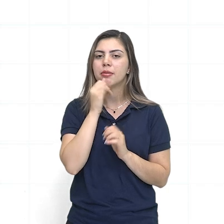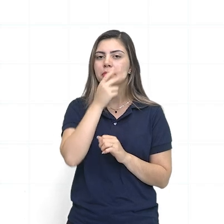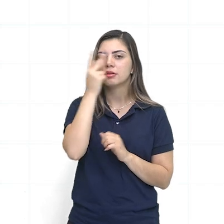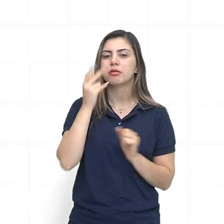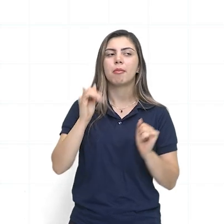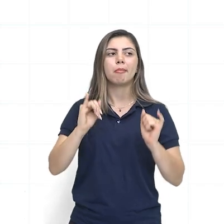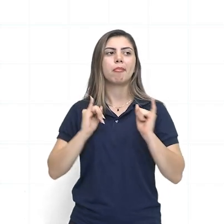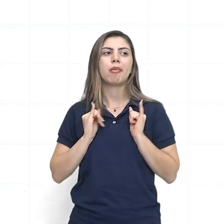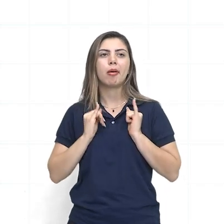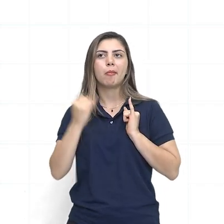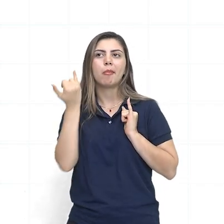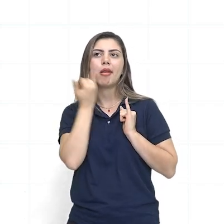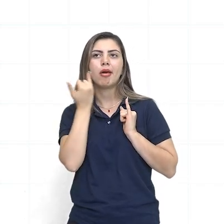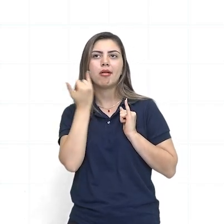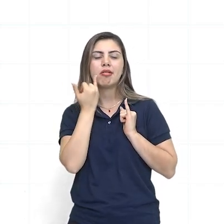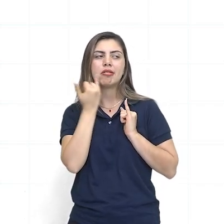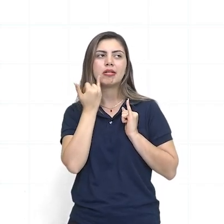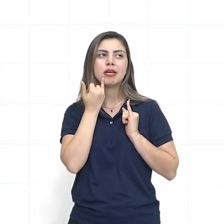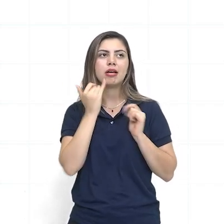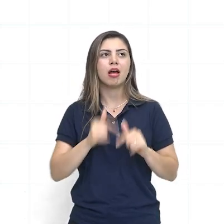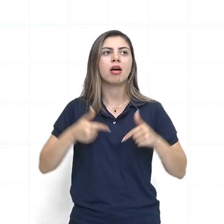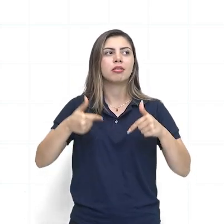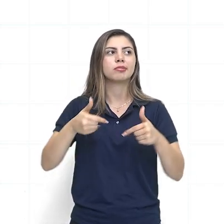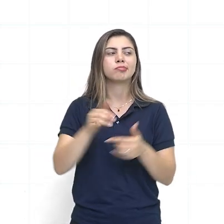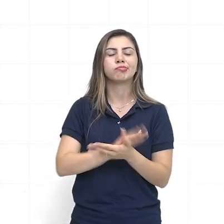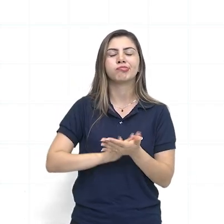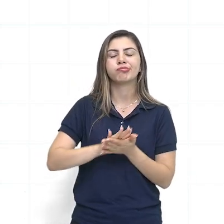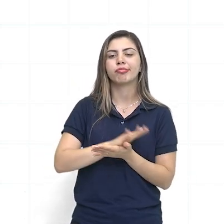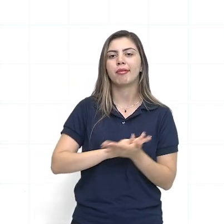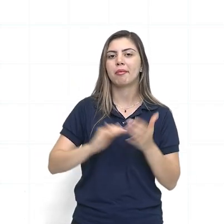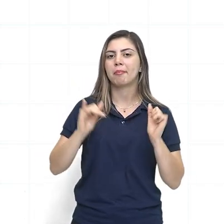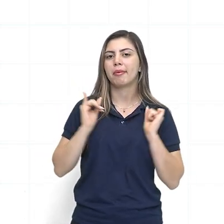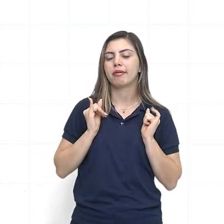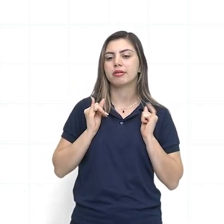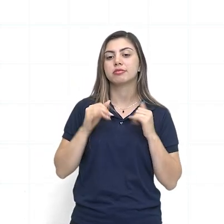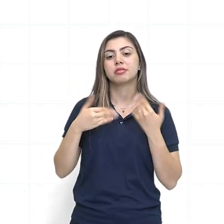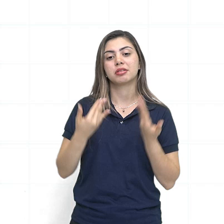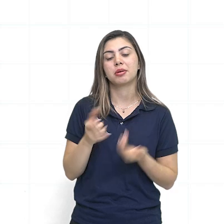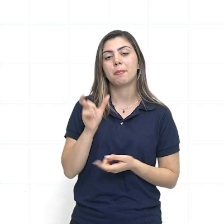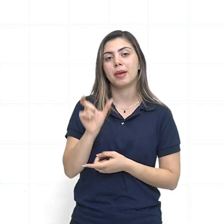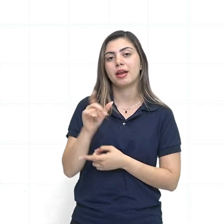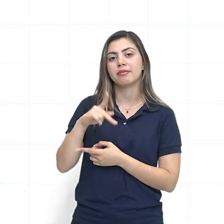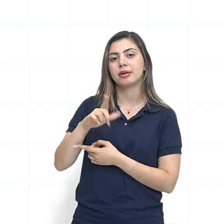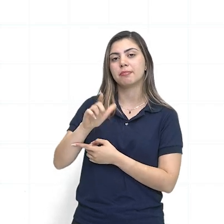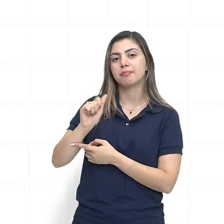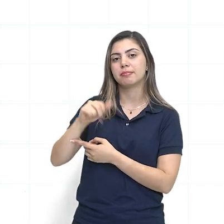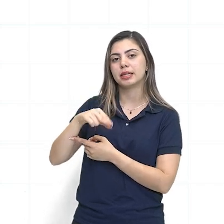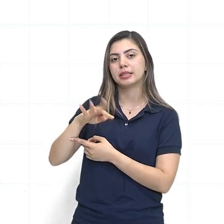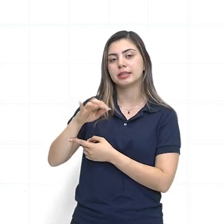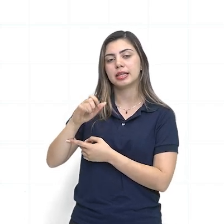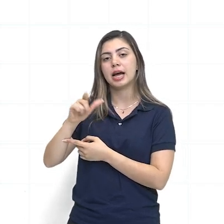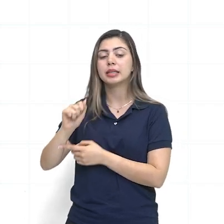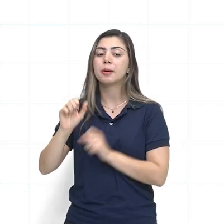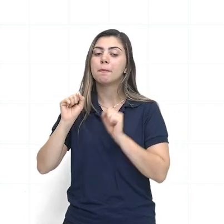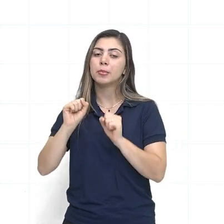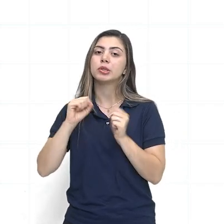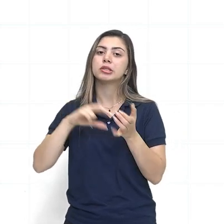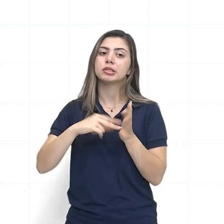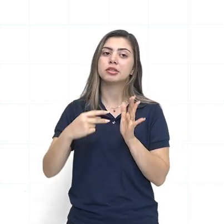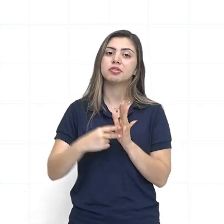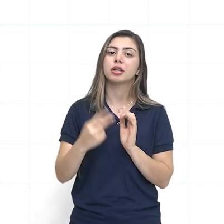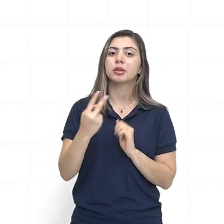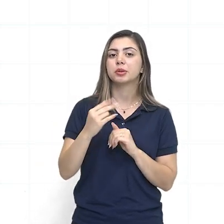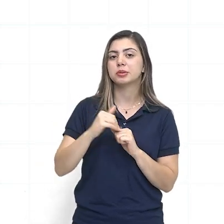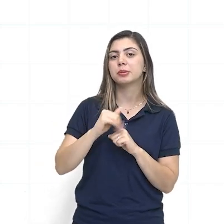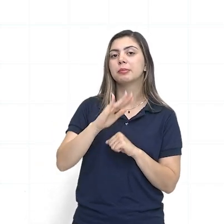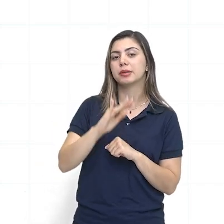é uma pessoa que é preguiçosa, que não faz nada, né? Então, a palavra plantada, já no segundo quadrinho, justamente